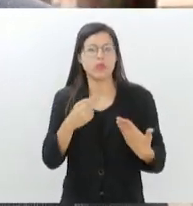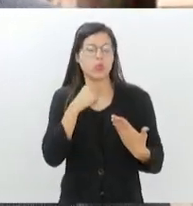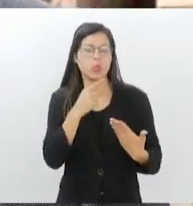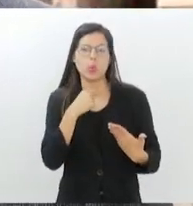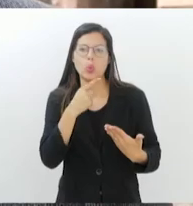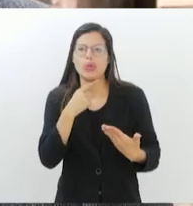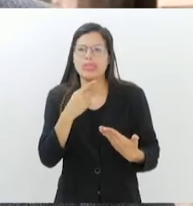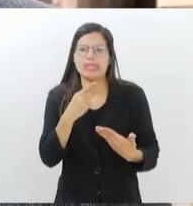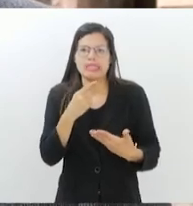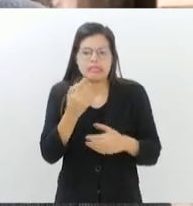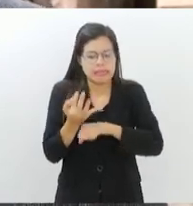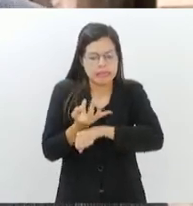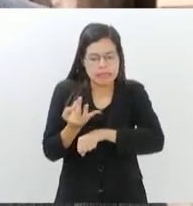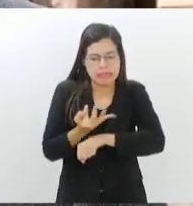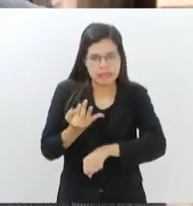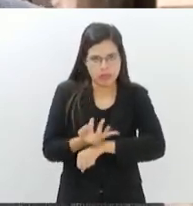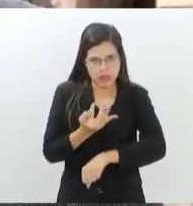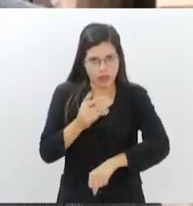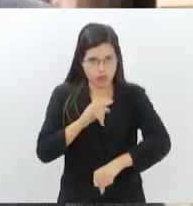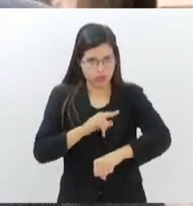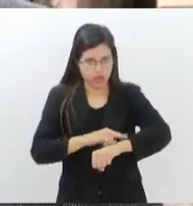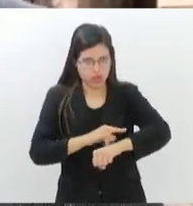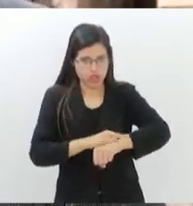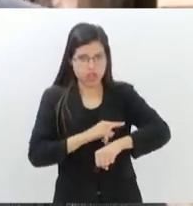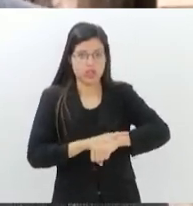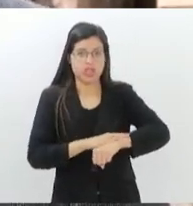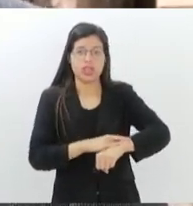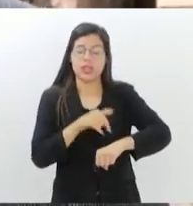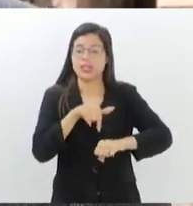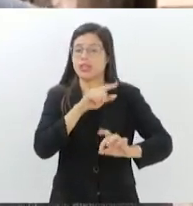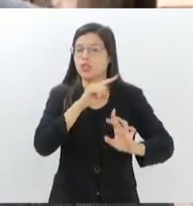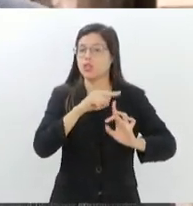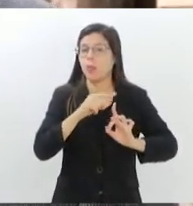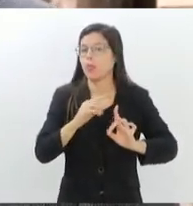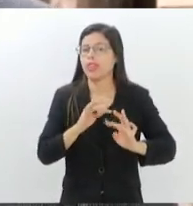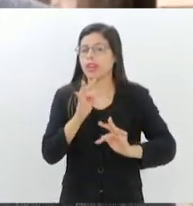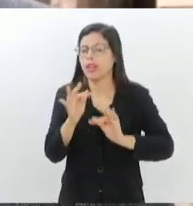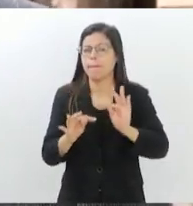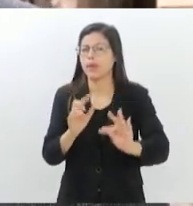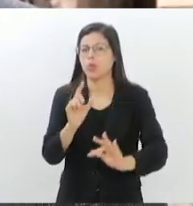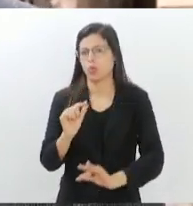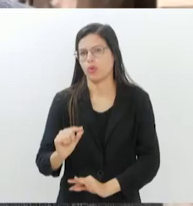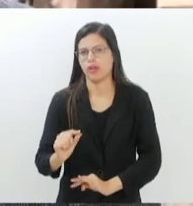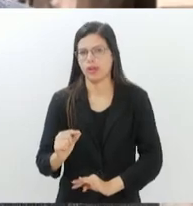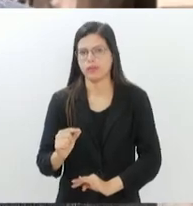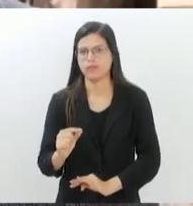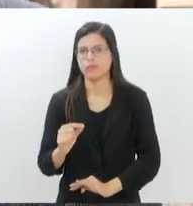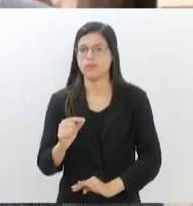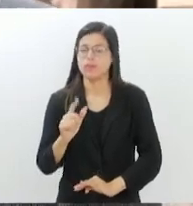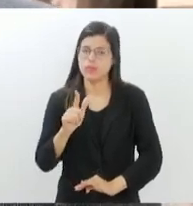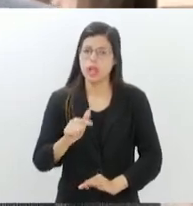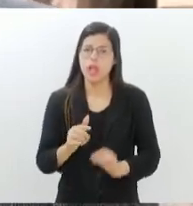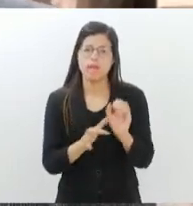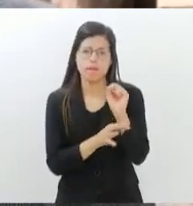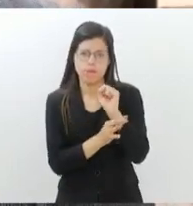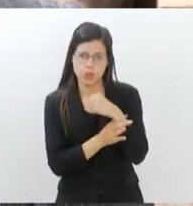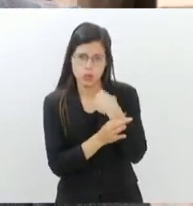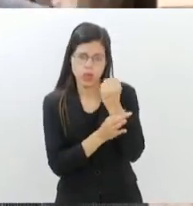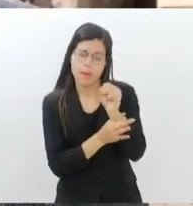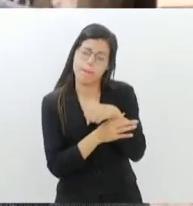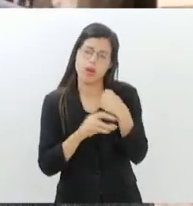urina. Para esse tipo de incontinência, o tratamento, via de regra, fisioterapia ou